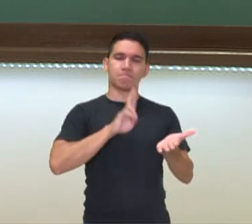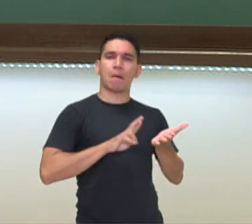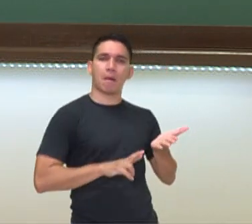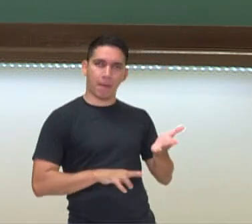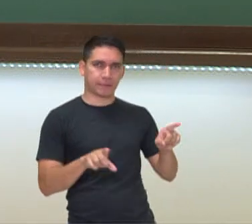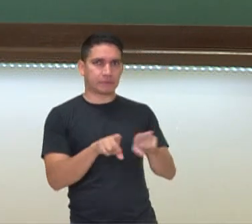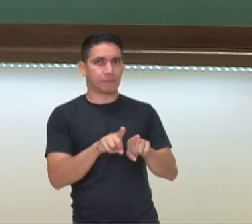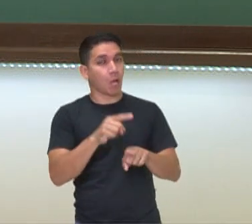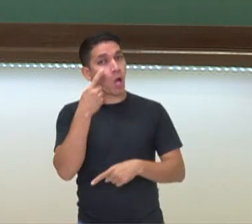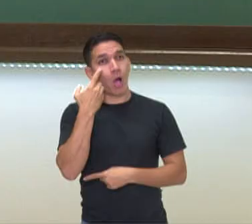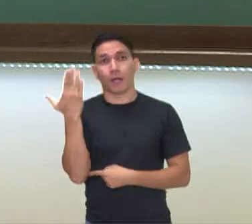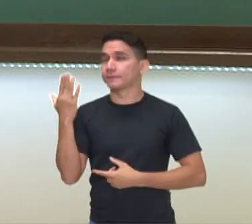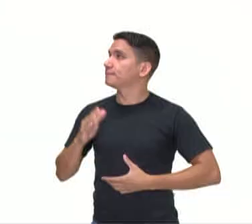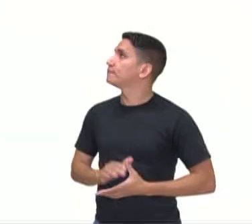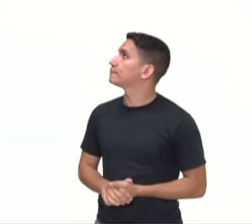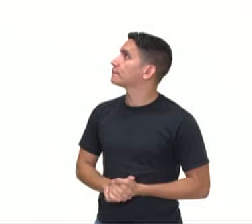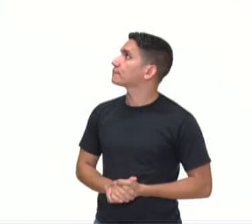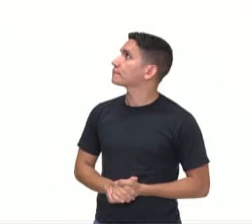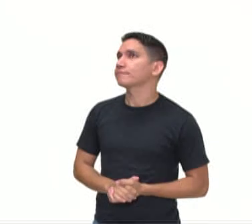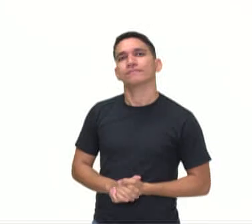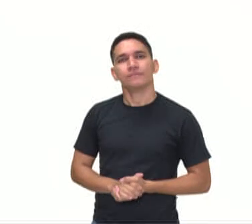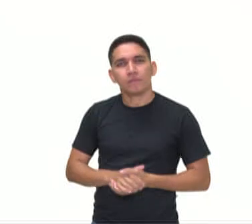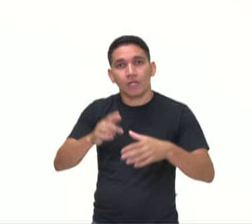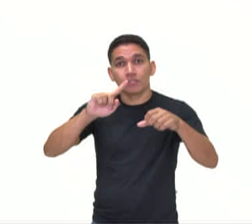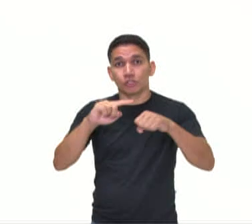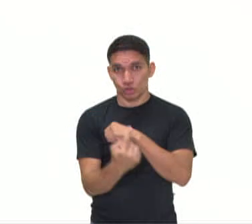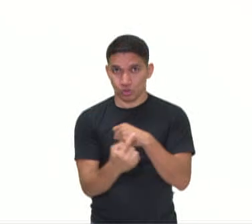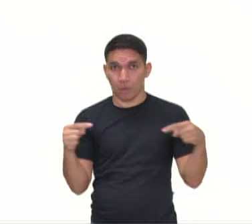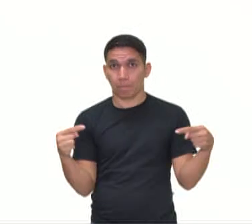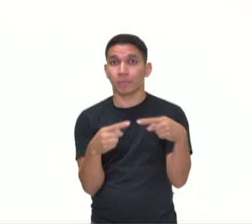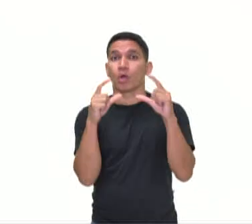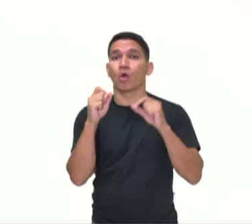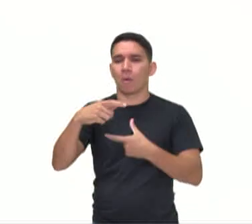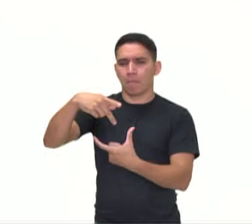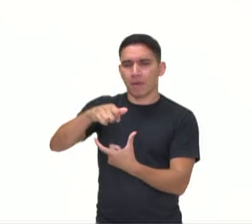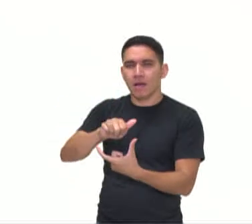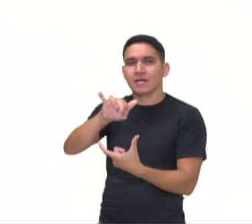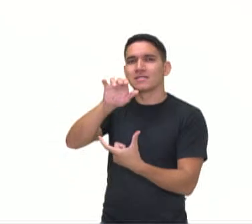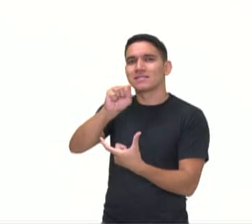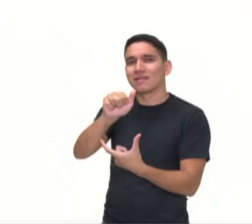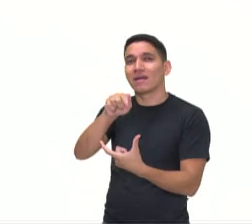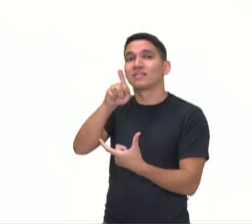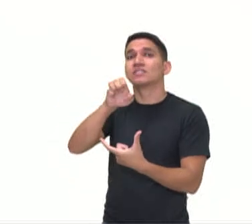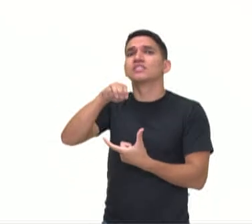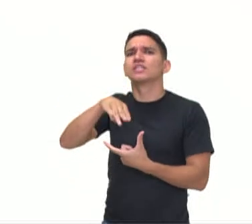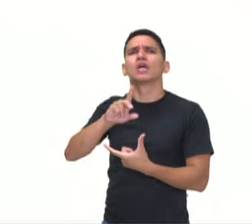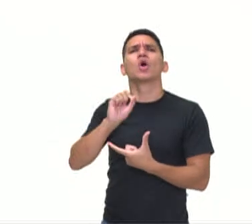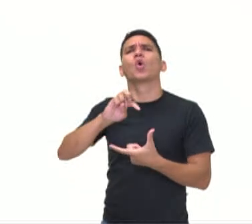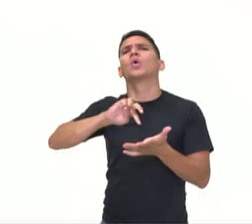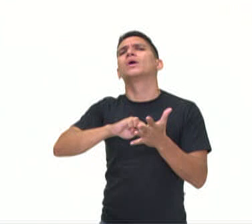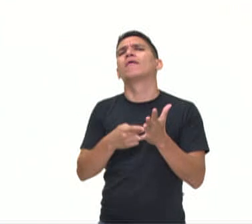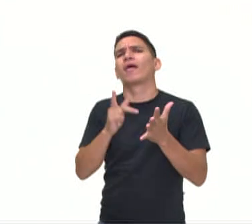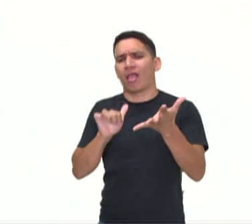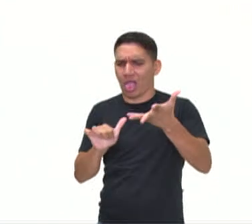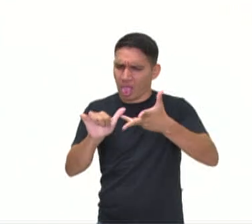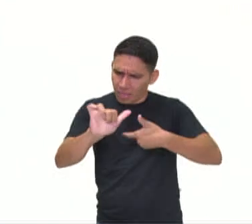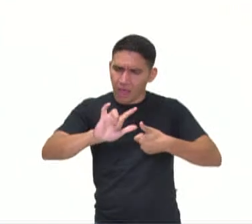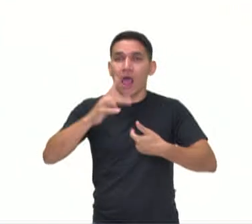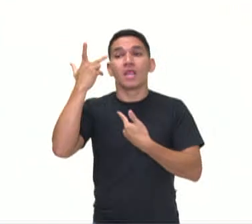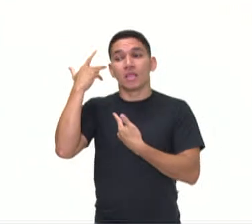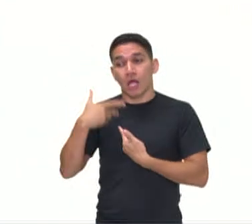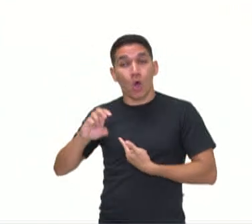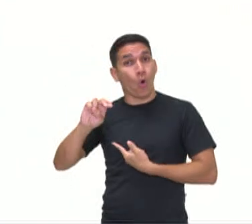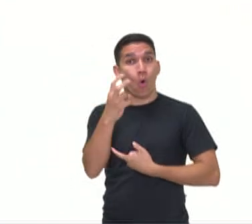respondê-la aí também. Confere na tela, ó. Para a geografia, paisagem pode ser entendida como um conjunto de elementos naturais e